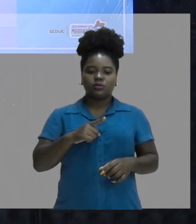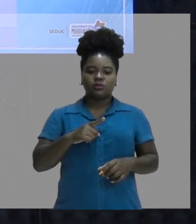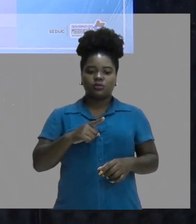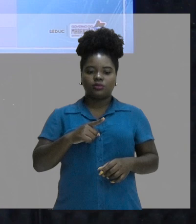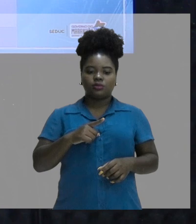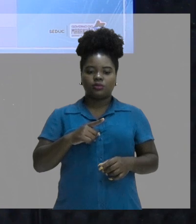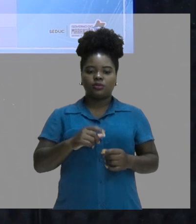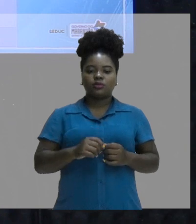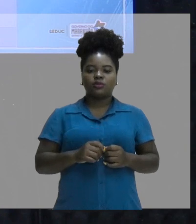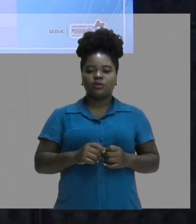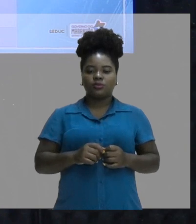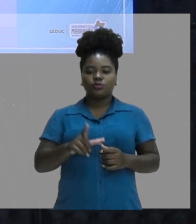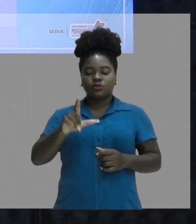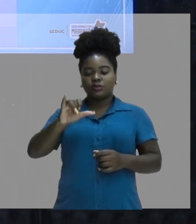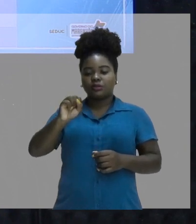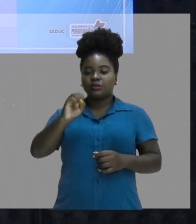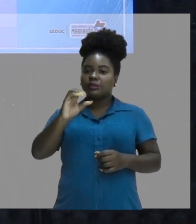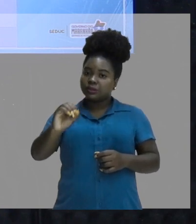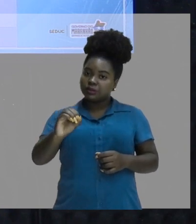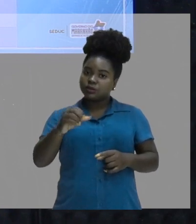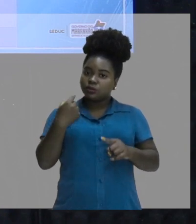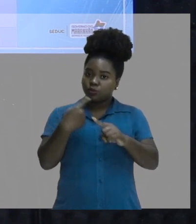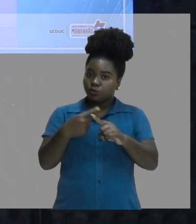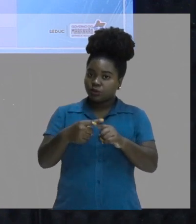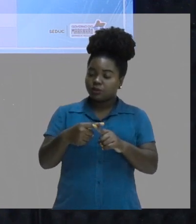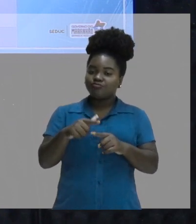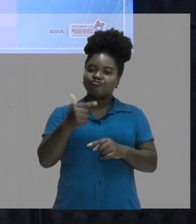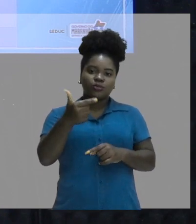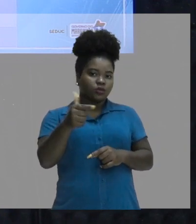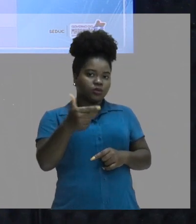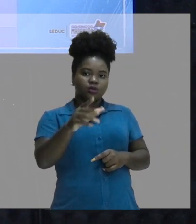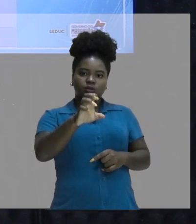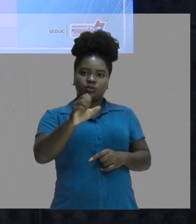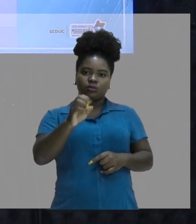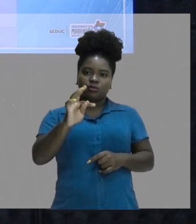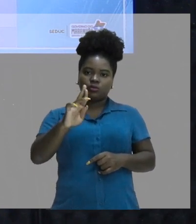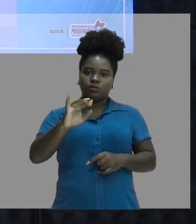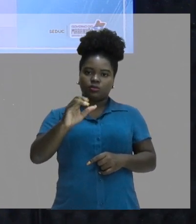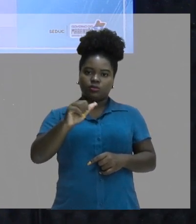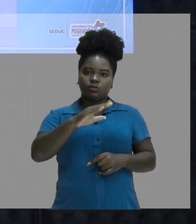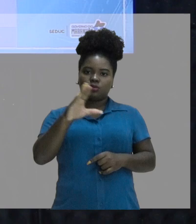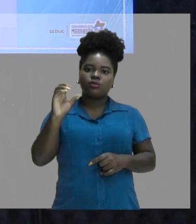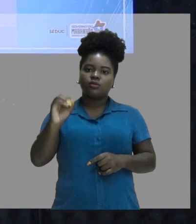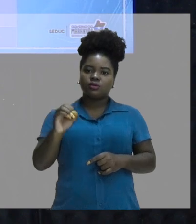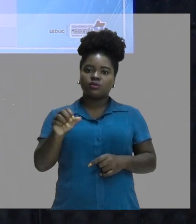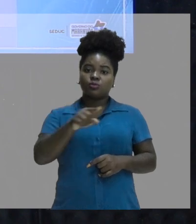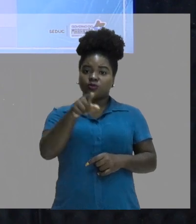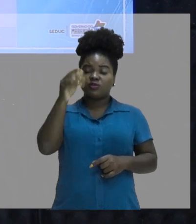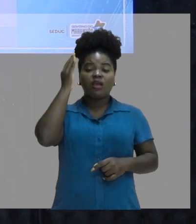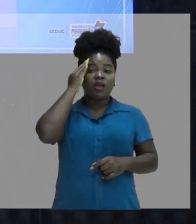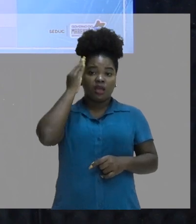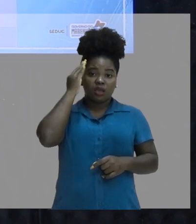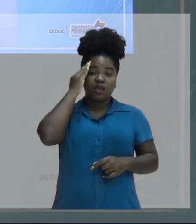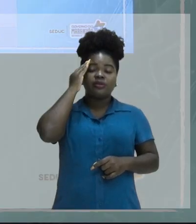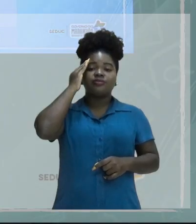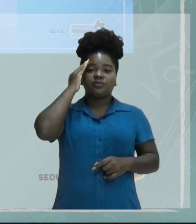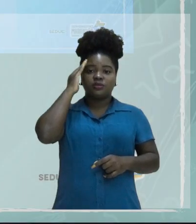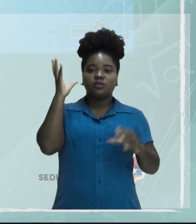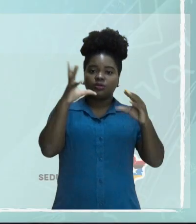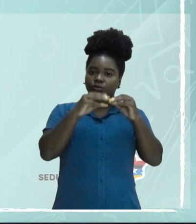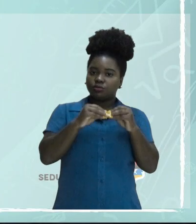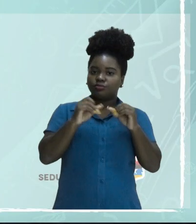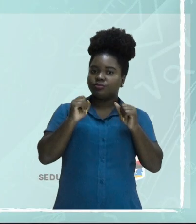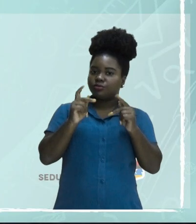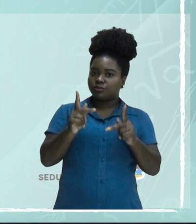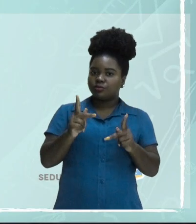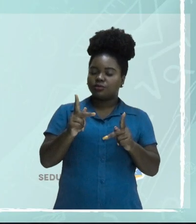e sem estriações. Liso porque não tem o quê? Estriações. E as ações desse músculo? Estriado esquelético e estriado